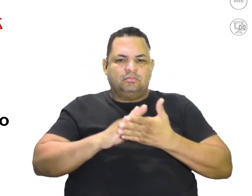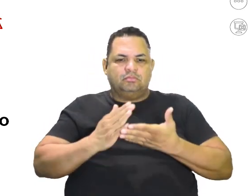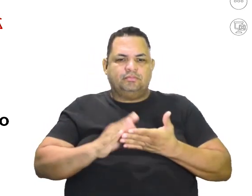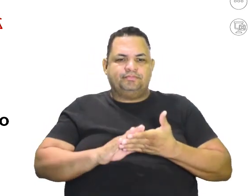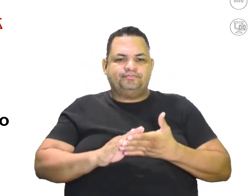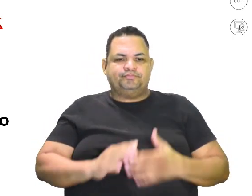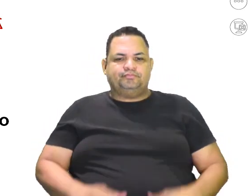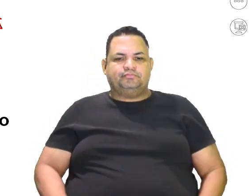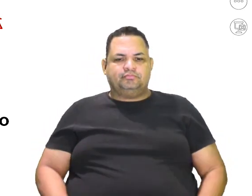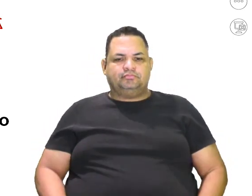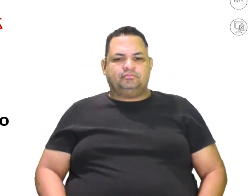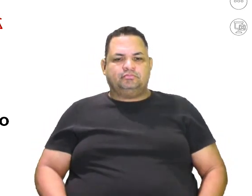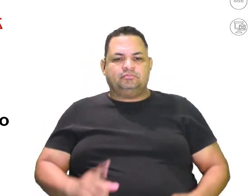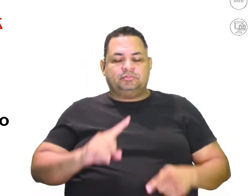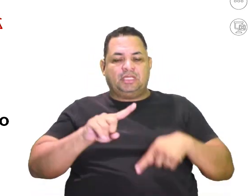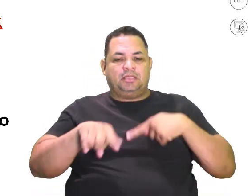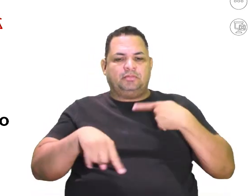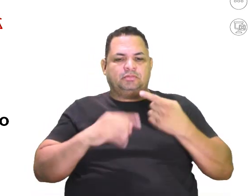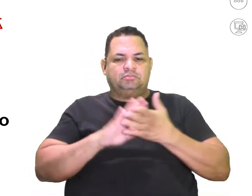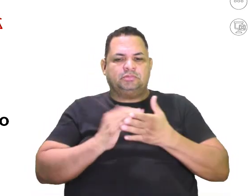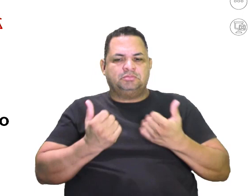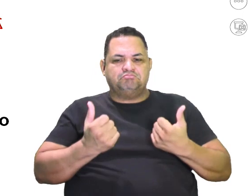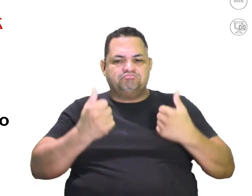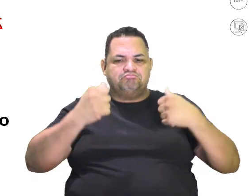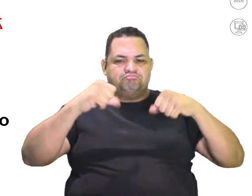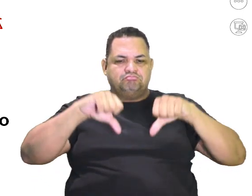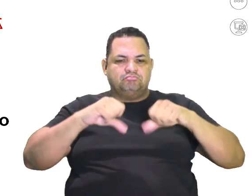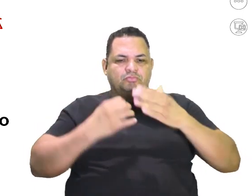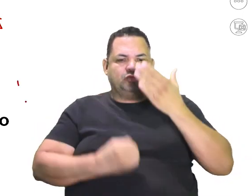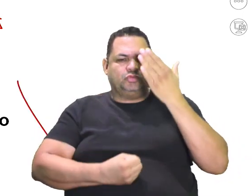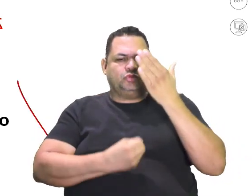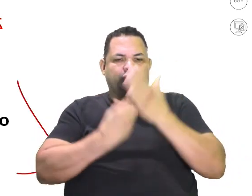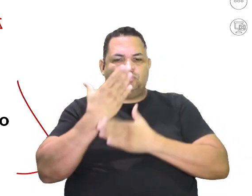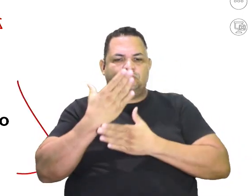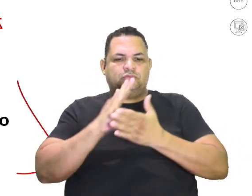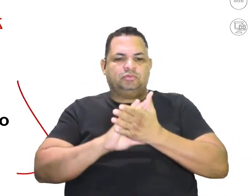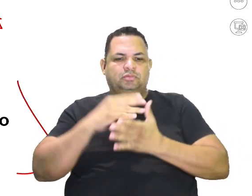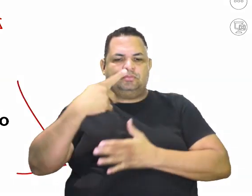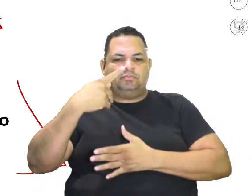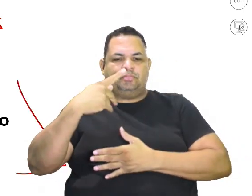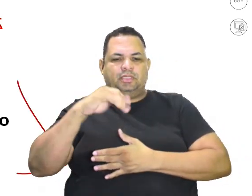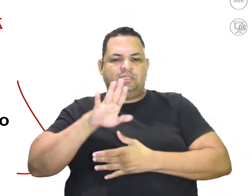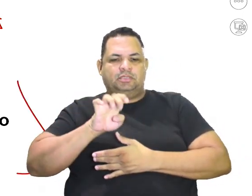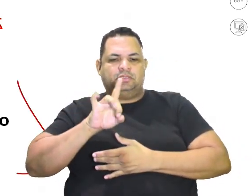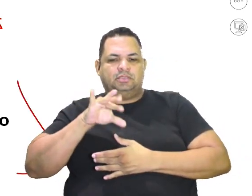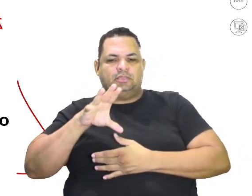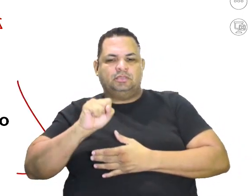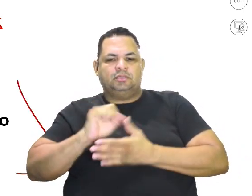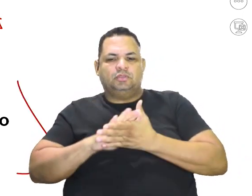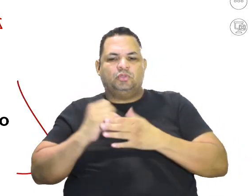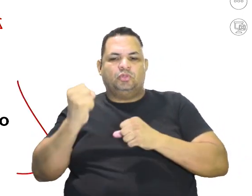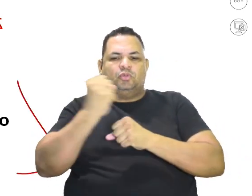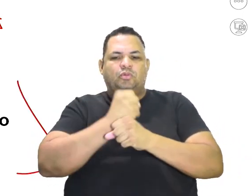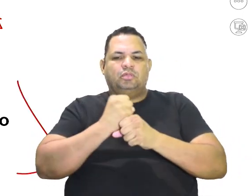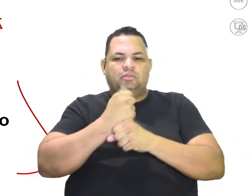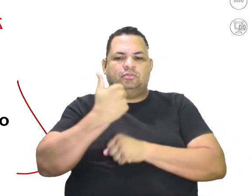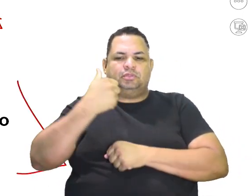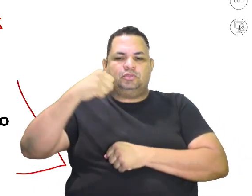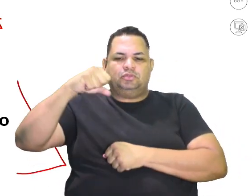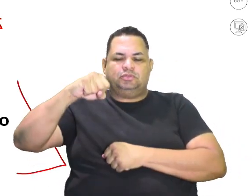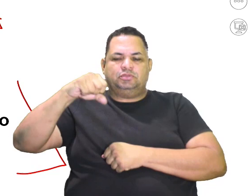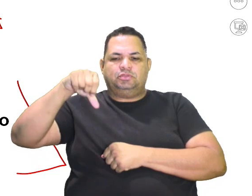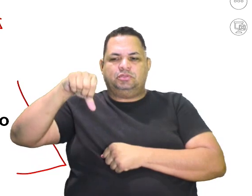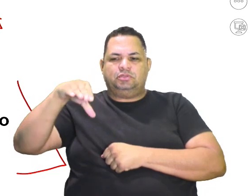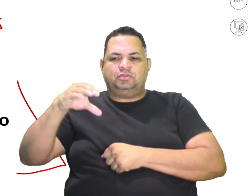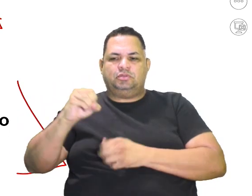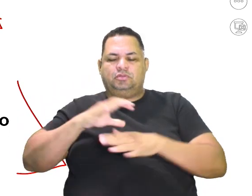mais. Ele entra um pouco em declínio com o surgimento do parnasianismo por volta de 1890.